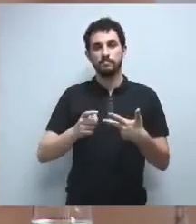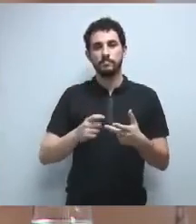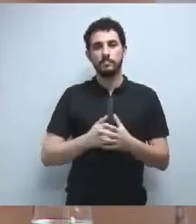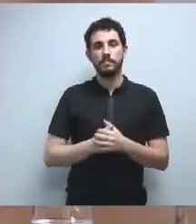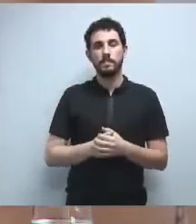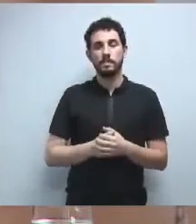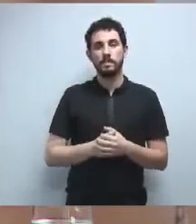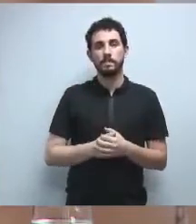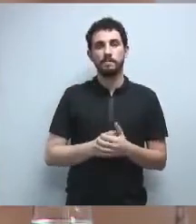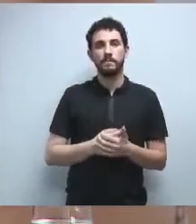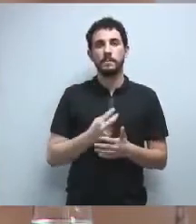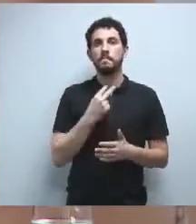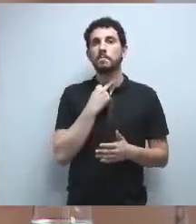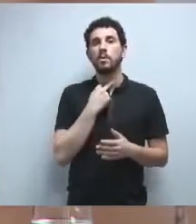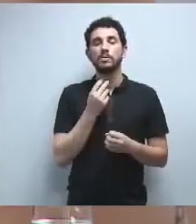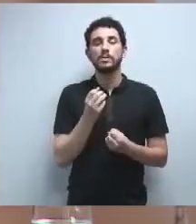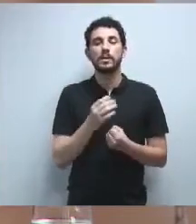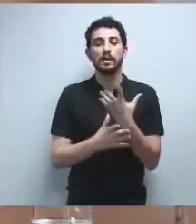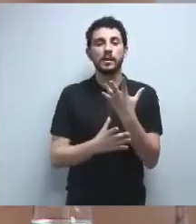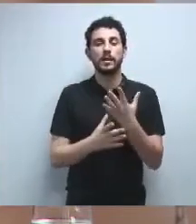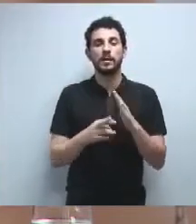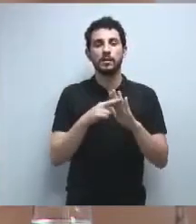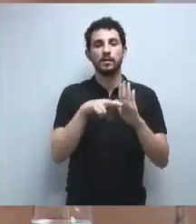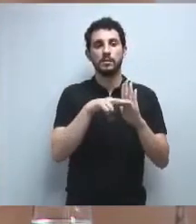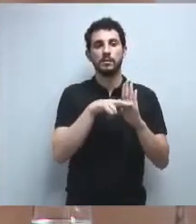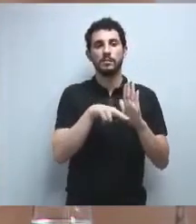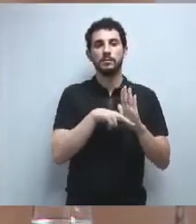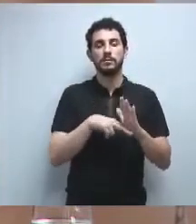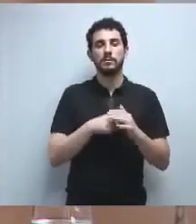eu não posso criar normas